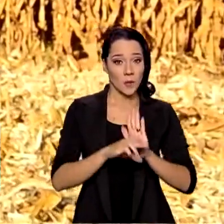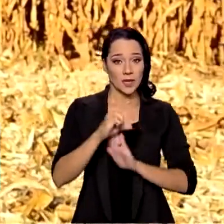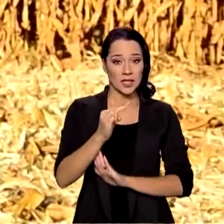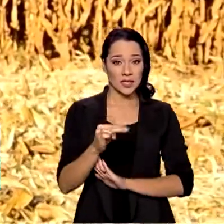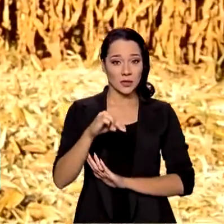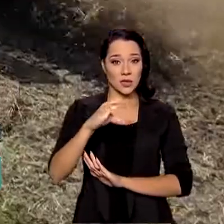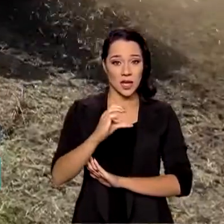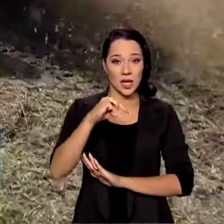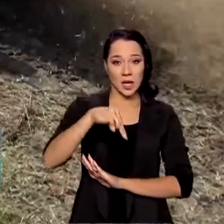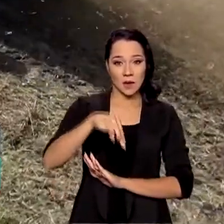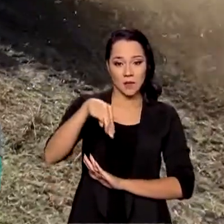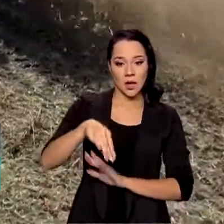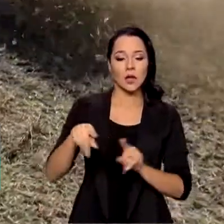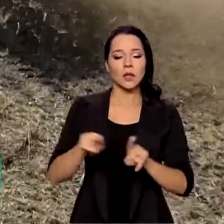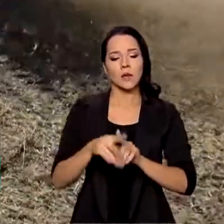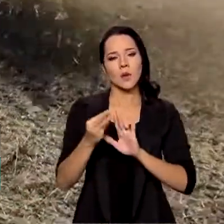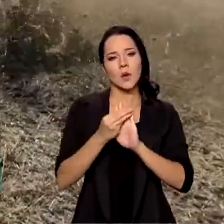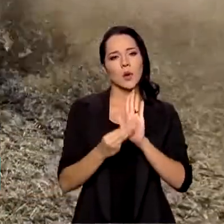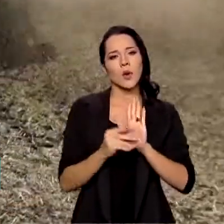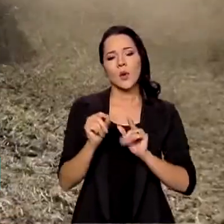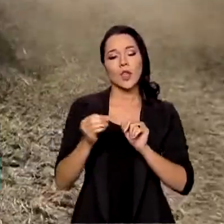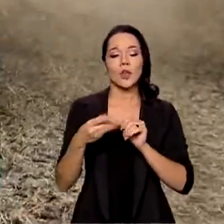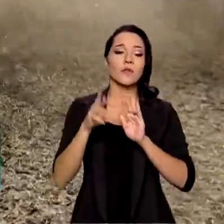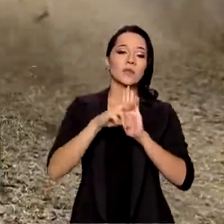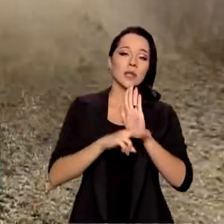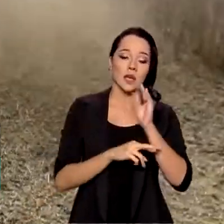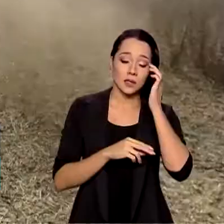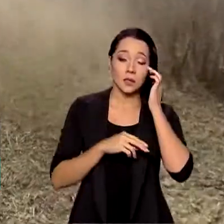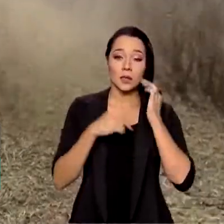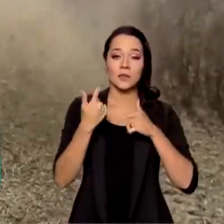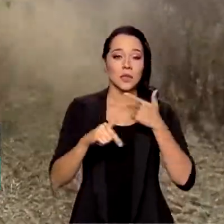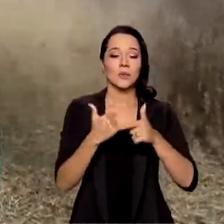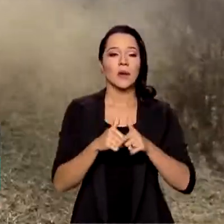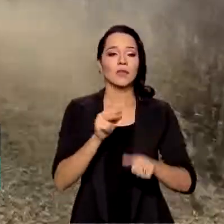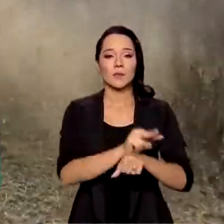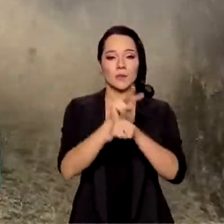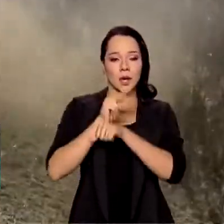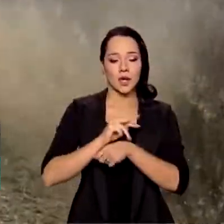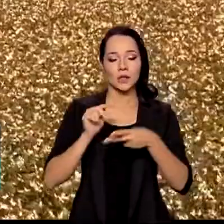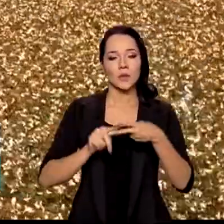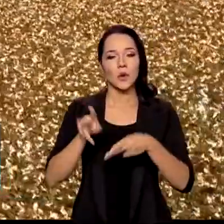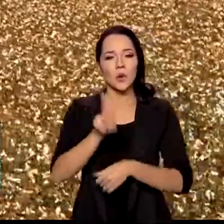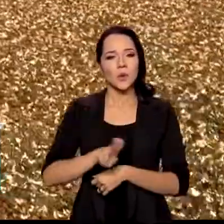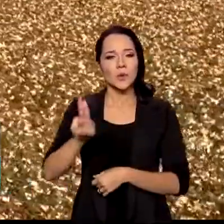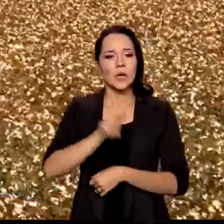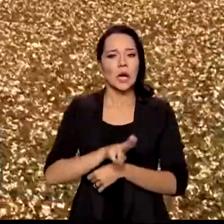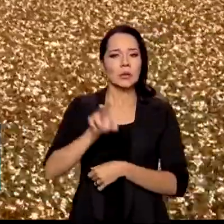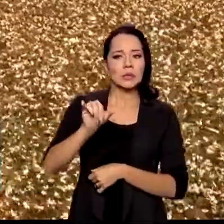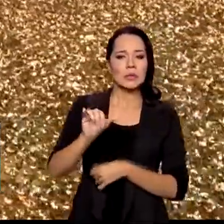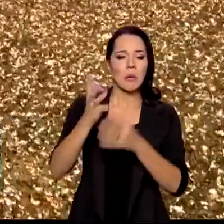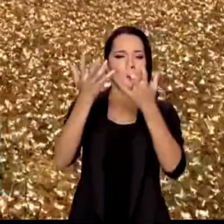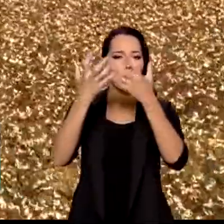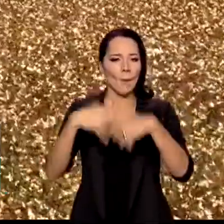CMN também definiu novas regras para as operações de crédito usadas em casos de